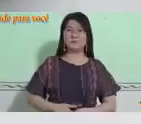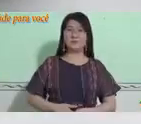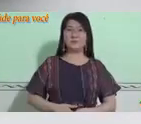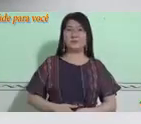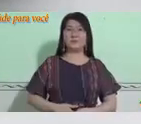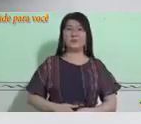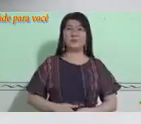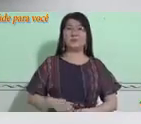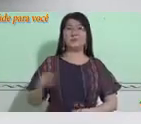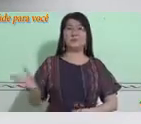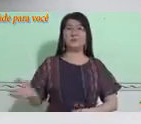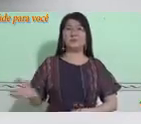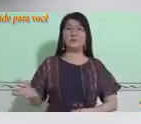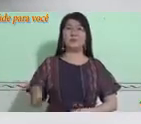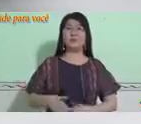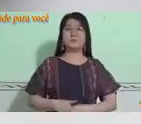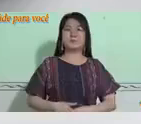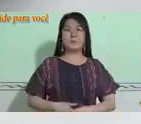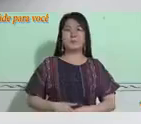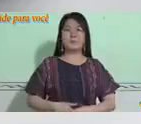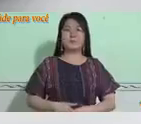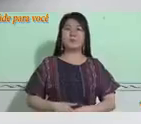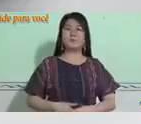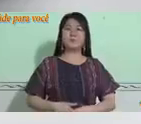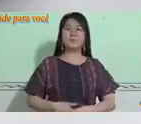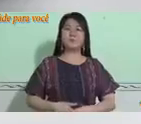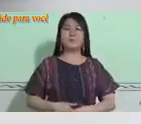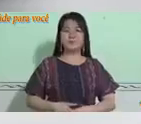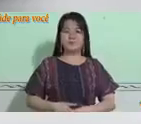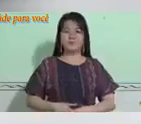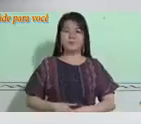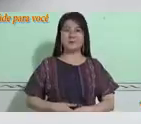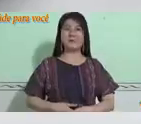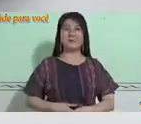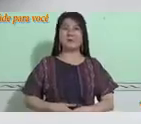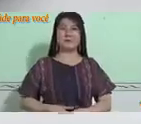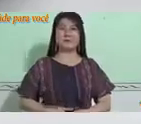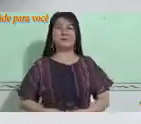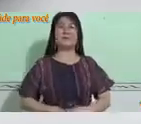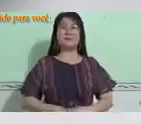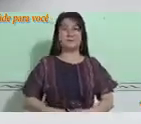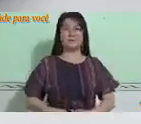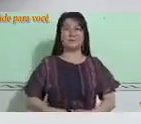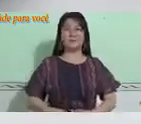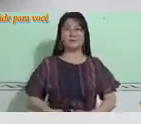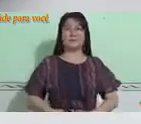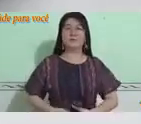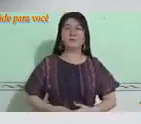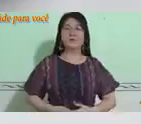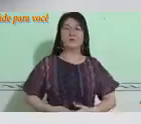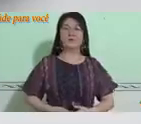É importante que a ascaridíase seja identificada e tratada rapidamente para evitar complicações, que